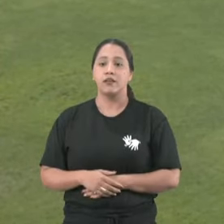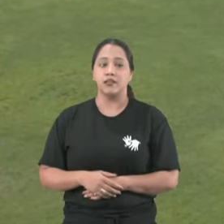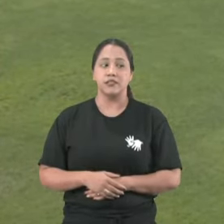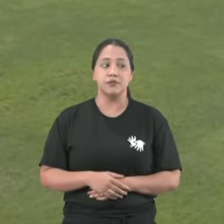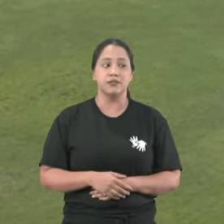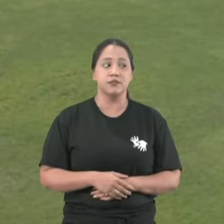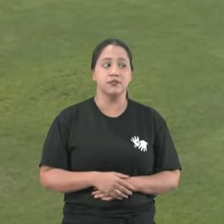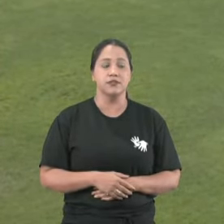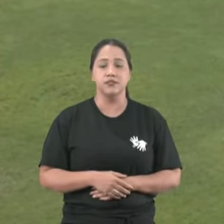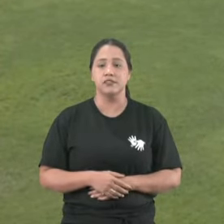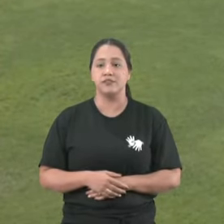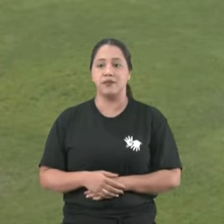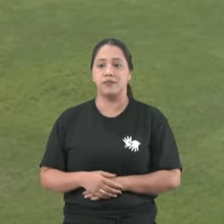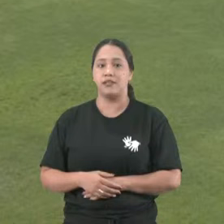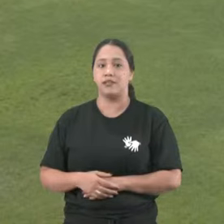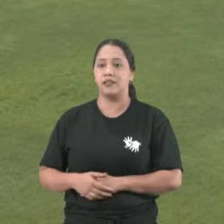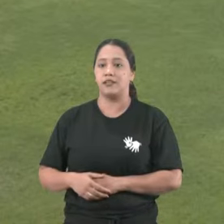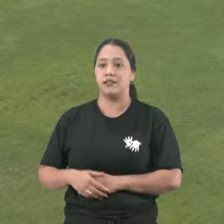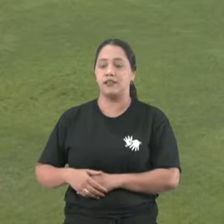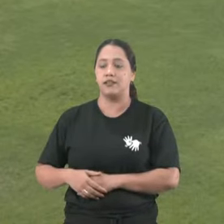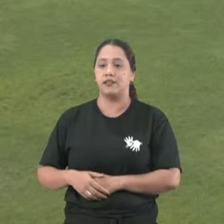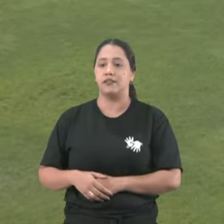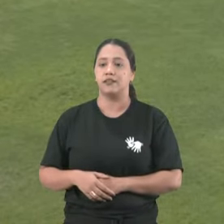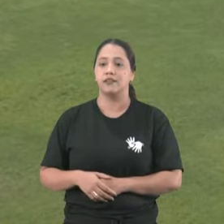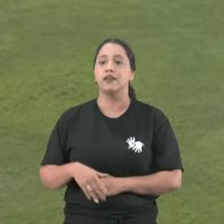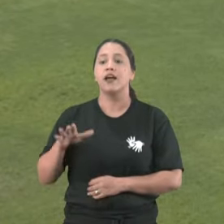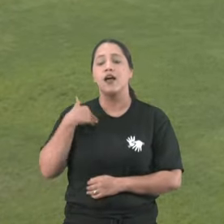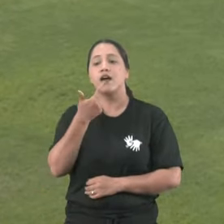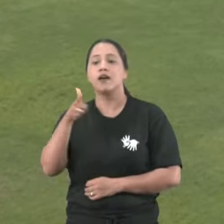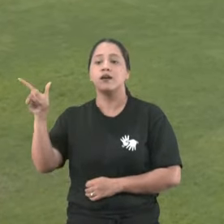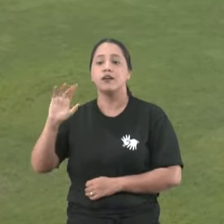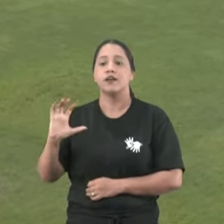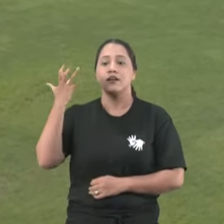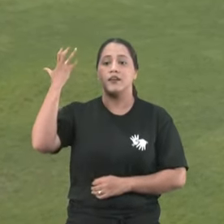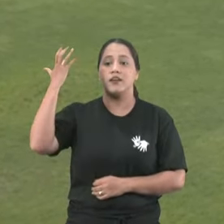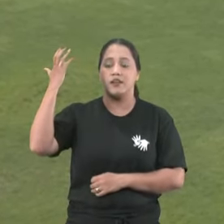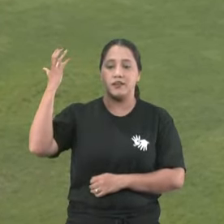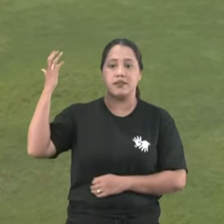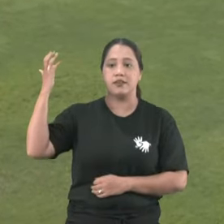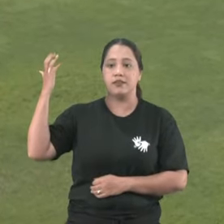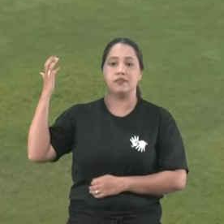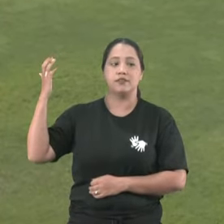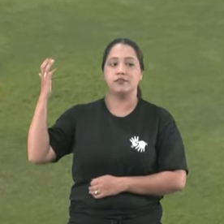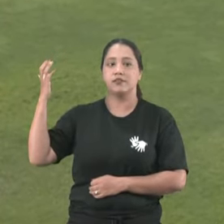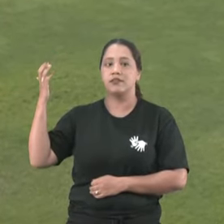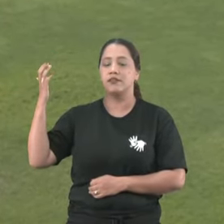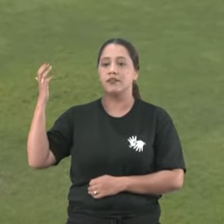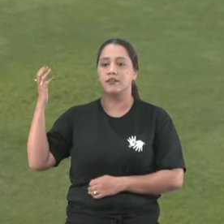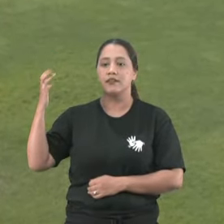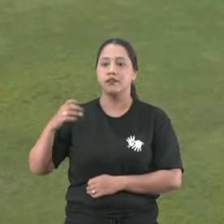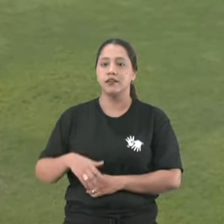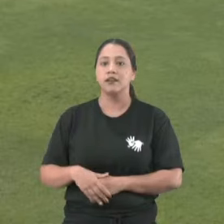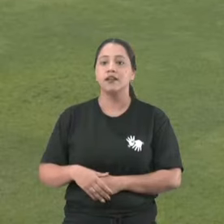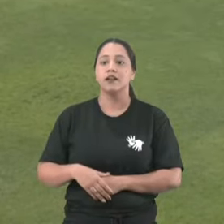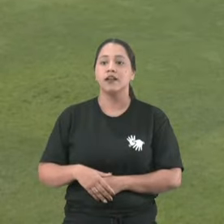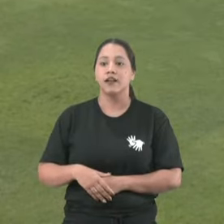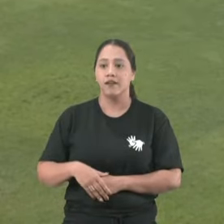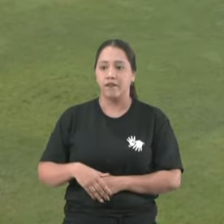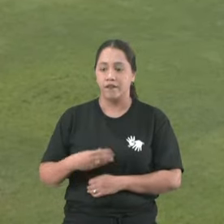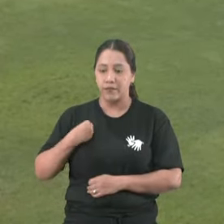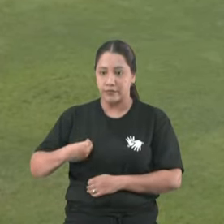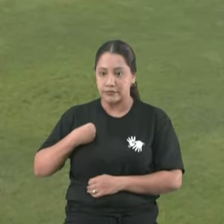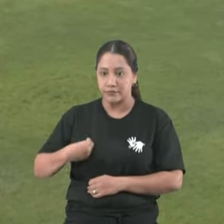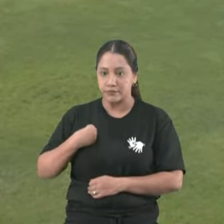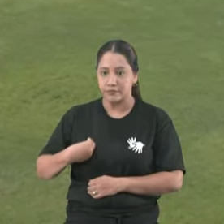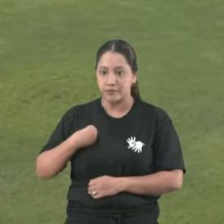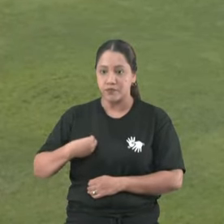ajeitando o quê? Meião, Candeleira, é, Pele? Henrique, é outra situação. Se você olhar para o lado esquerdo aqui, você vai ver um drone descendo aqui para o lado